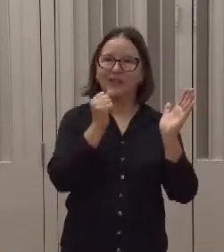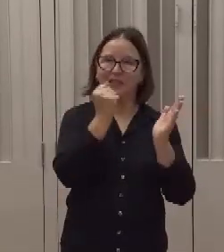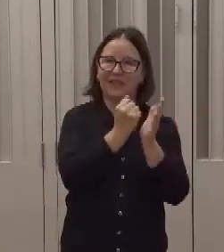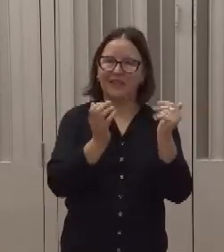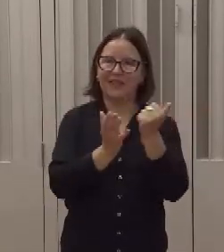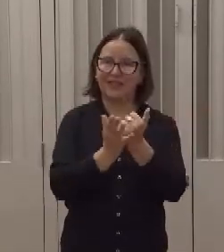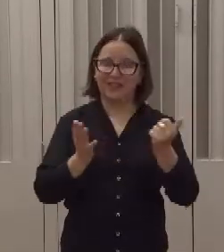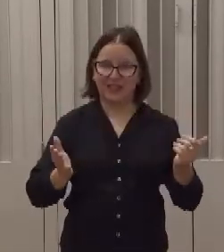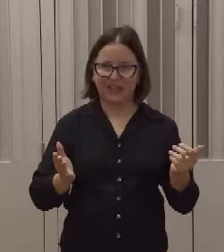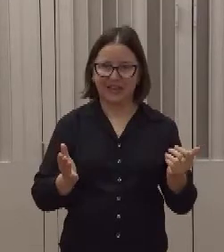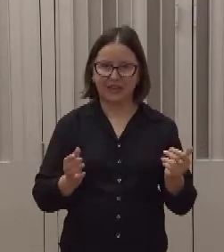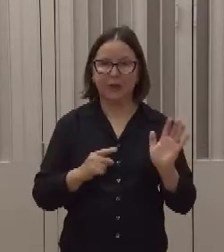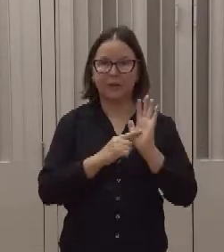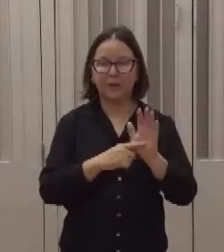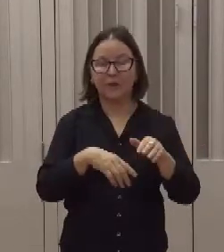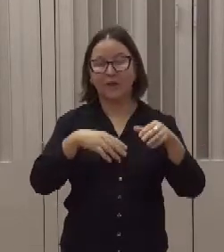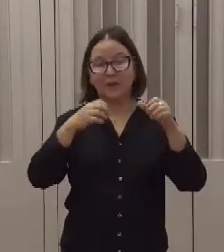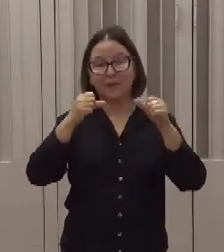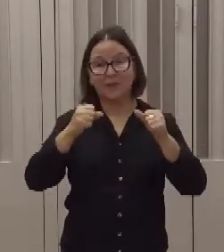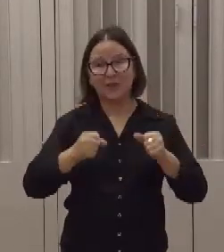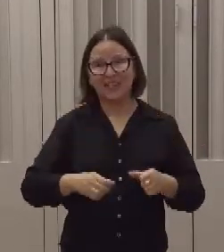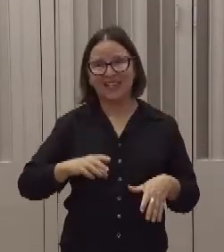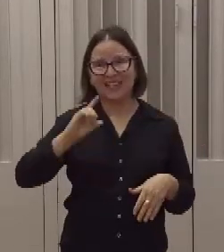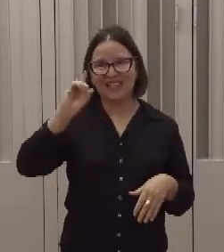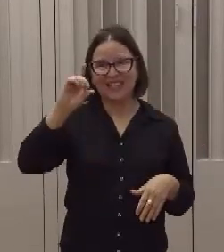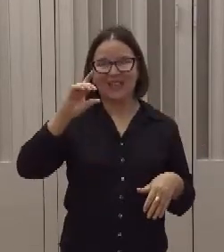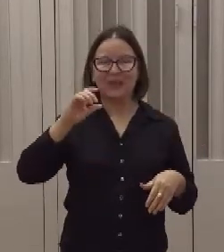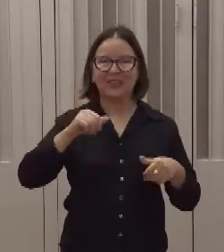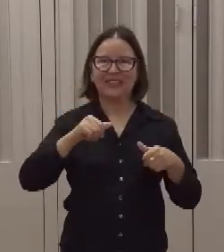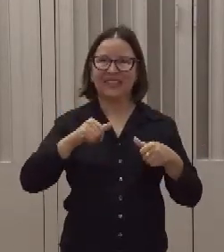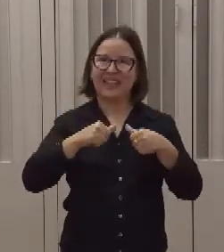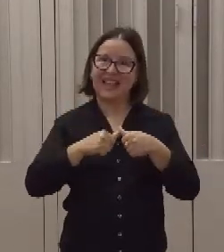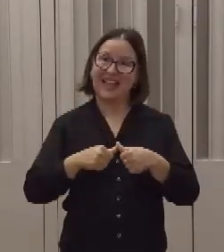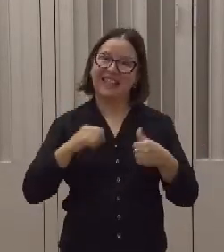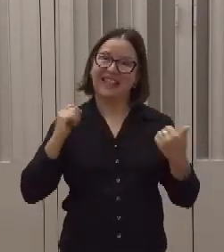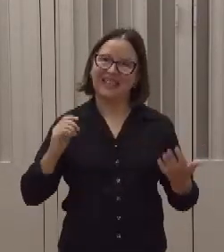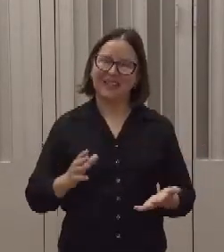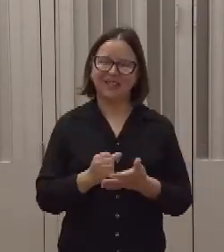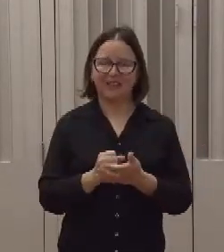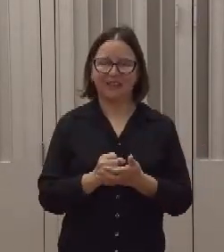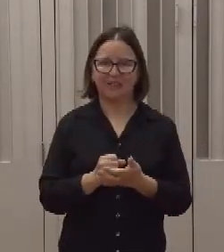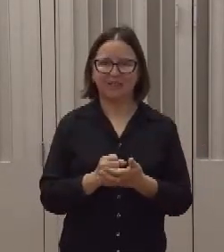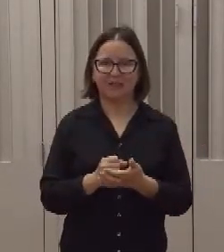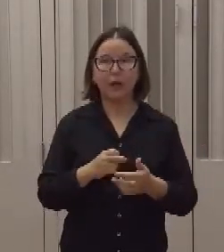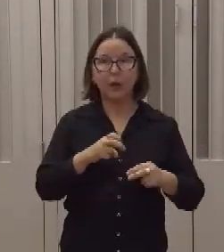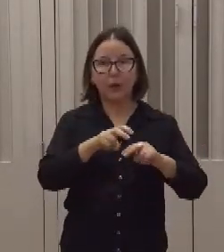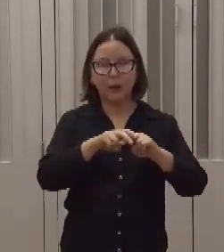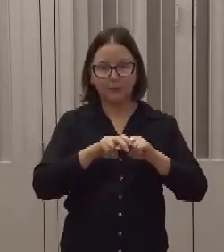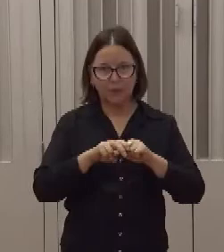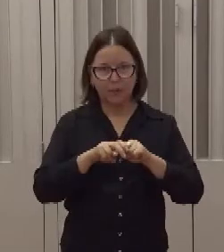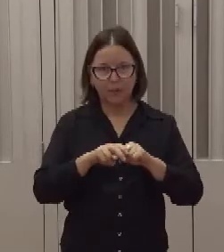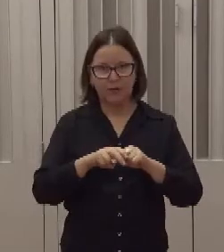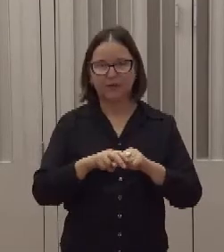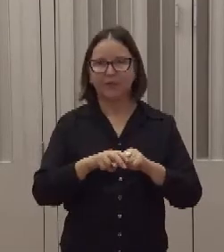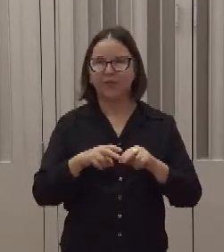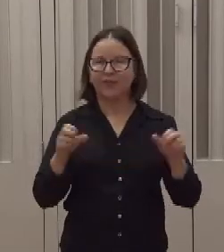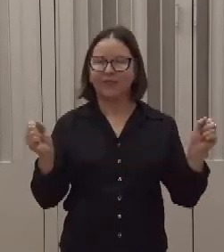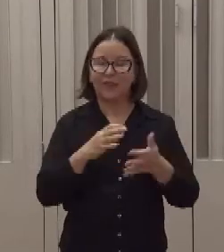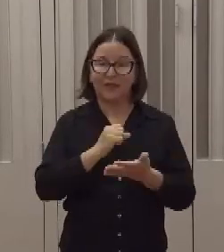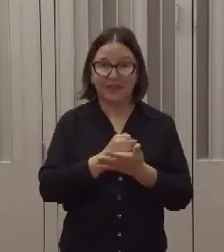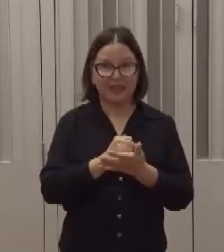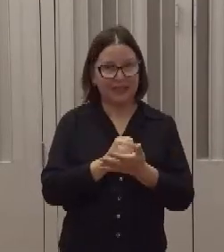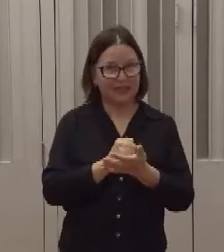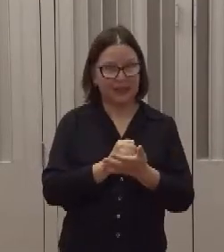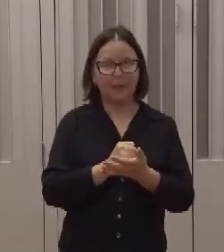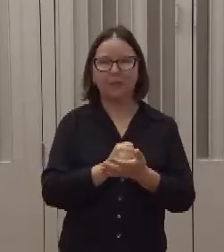salvação. Poder de Deus da salvação. E por isso no Novo Testamento existe tanta preocupação com esse assunto, de